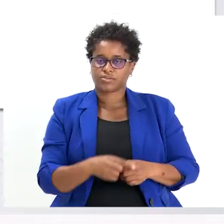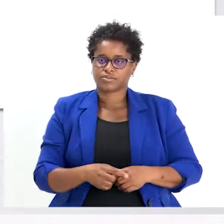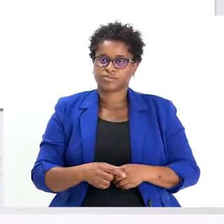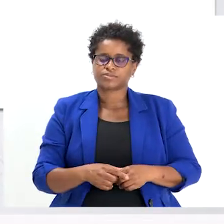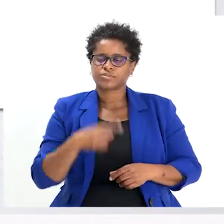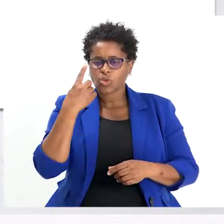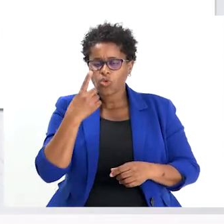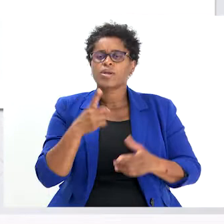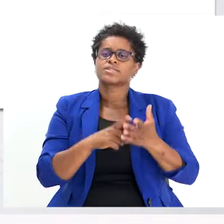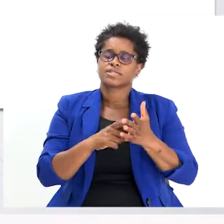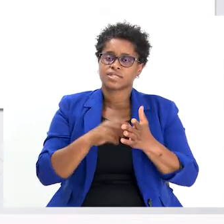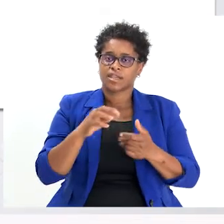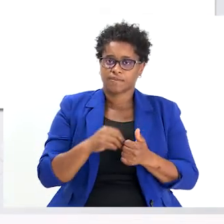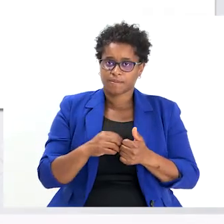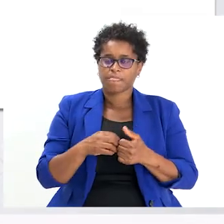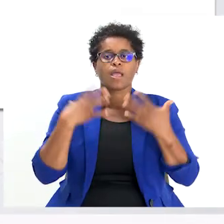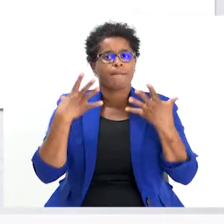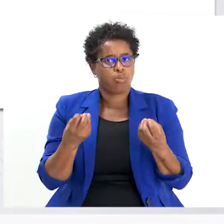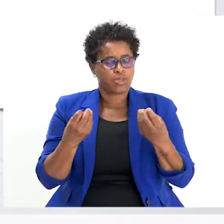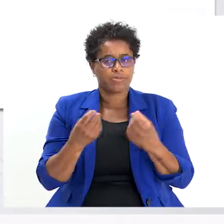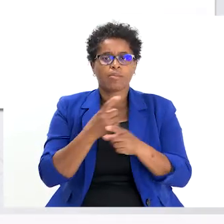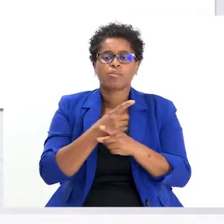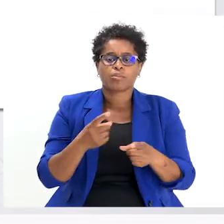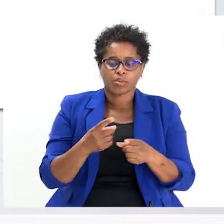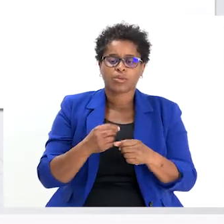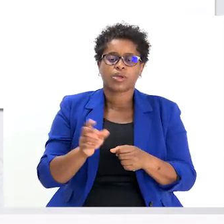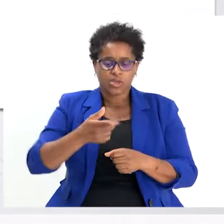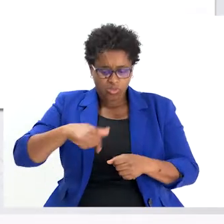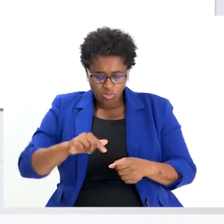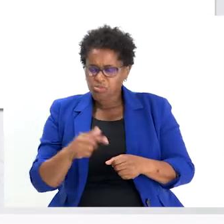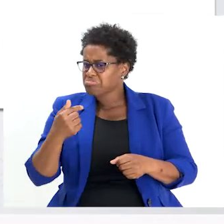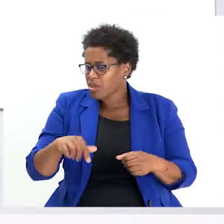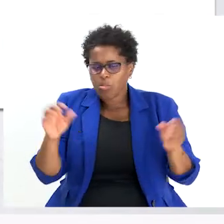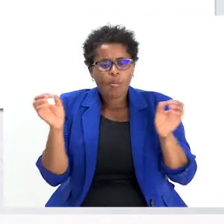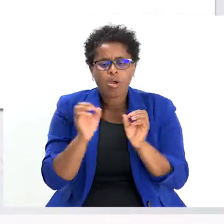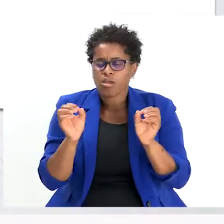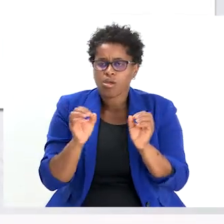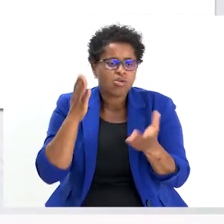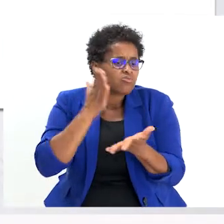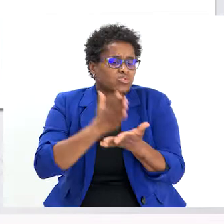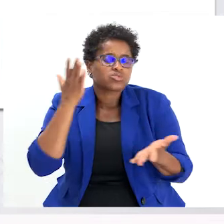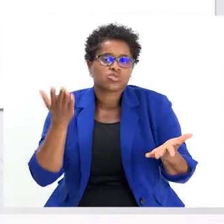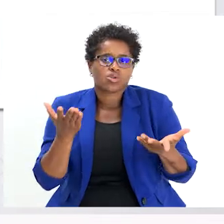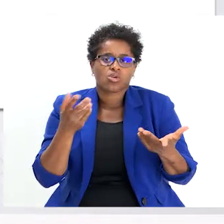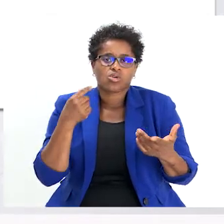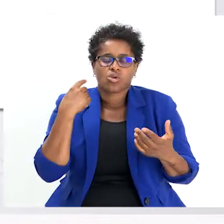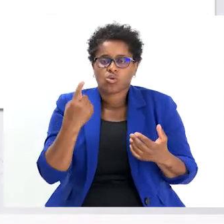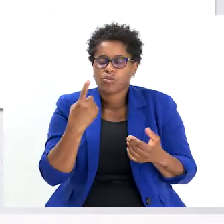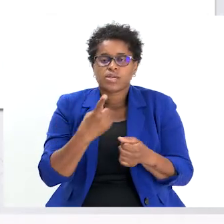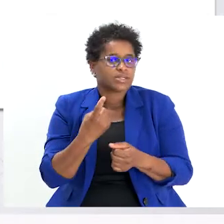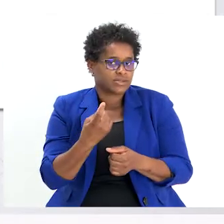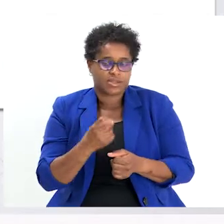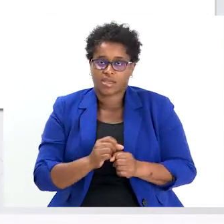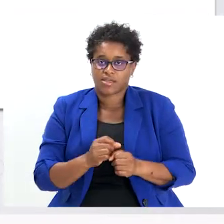Uma necessidade é múltipla precisamente porque nós não temos somente uma